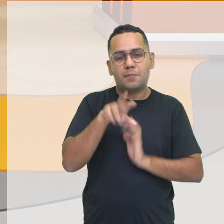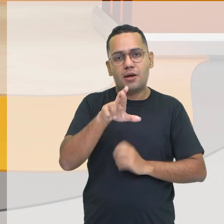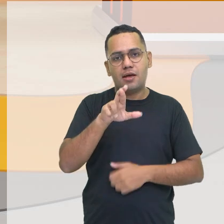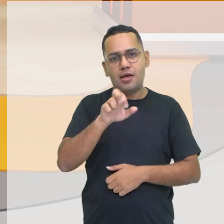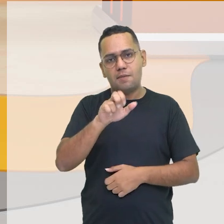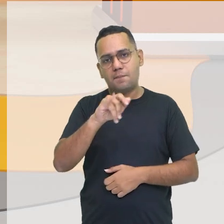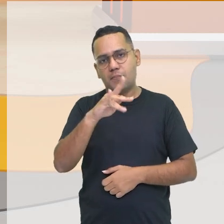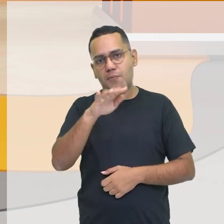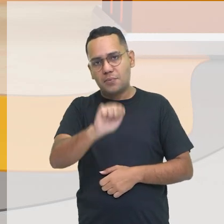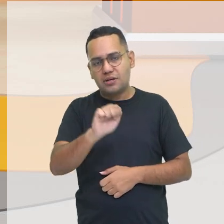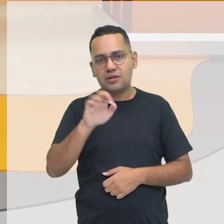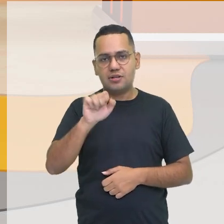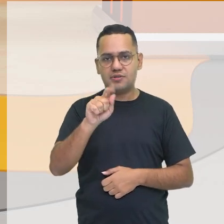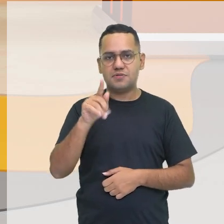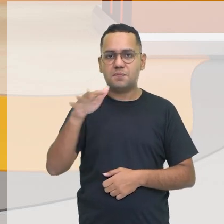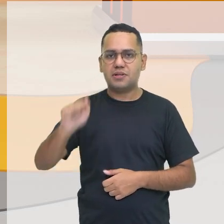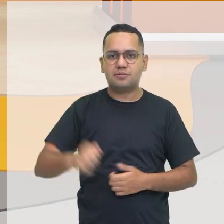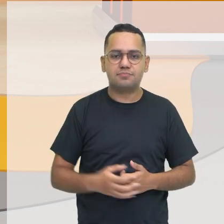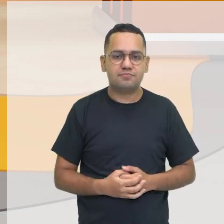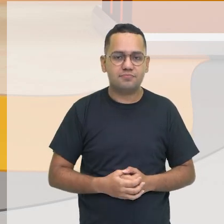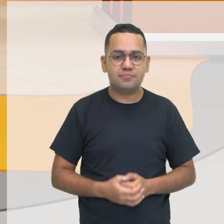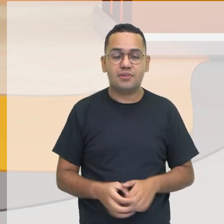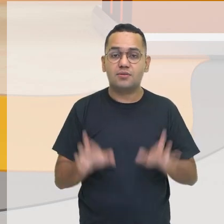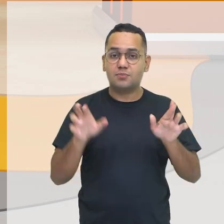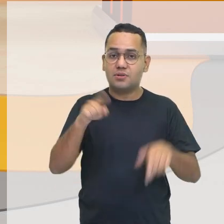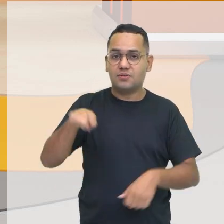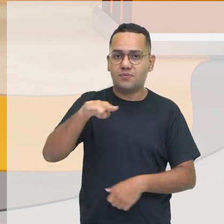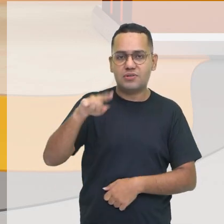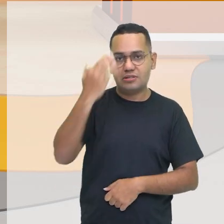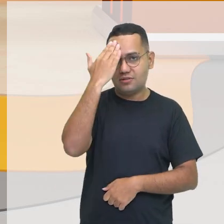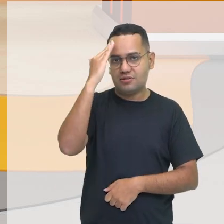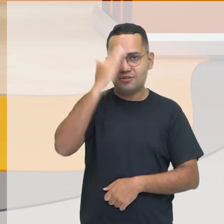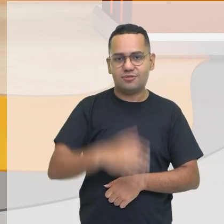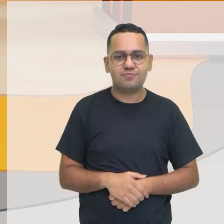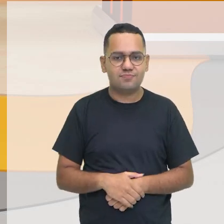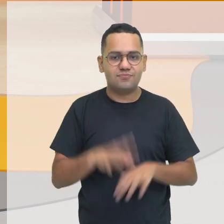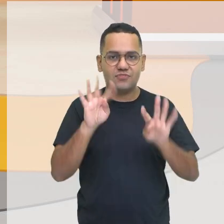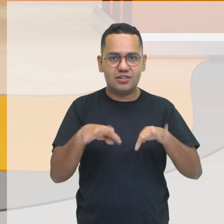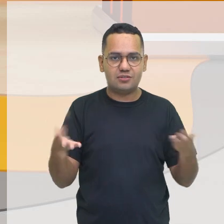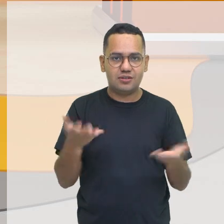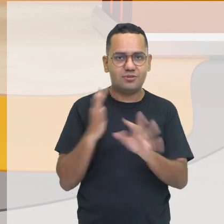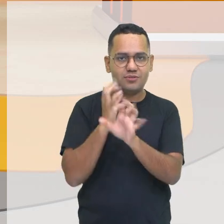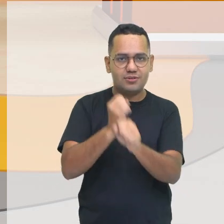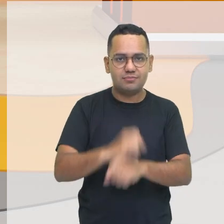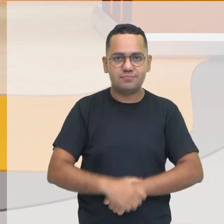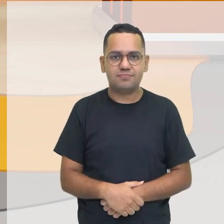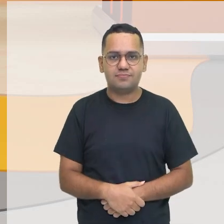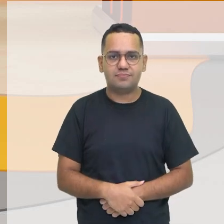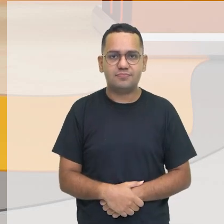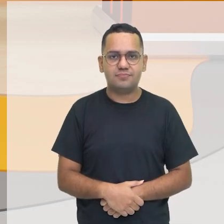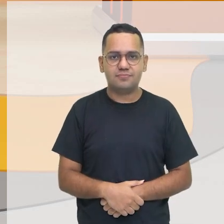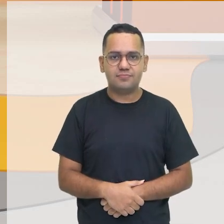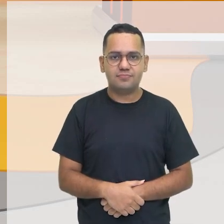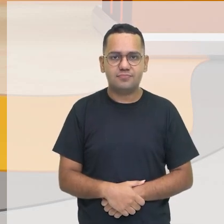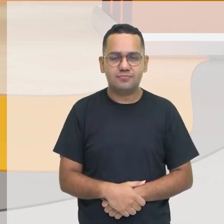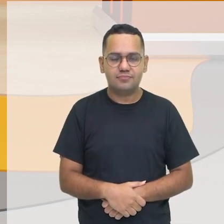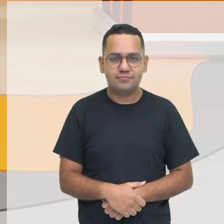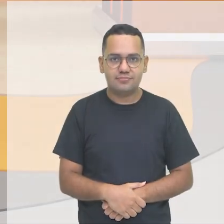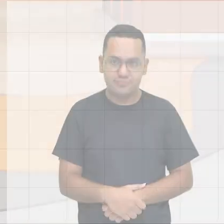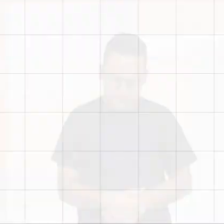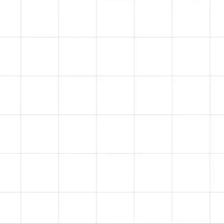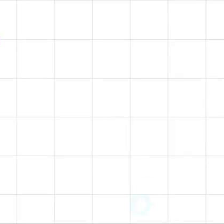da Espada do início do Brasil republicano. Espero que vocês tenham compreendido e esta foi a nossa revisão.